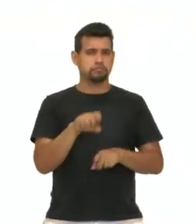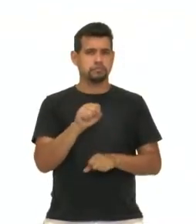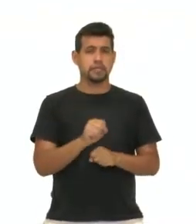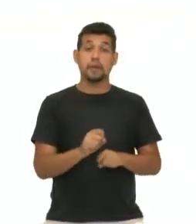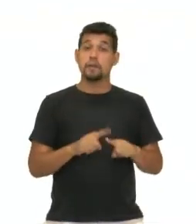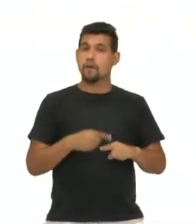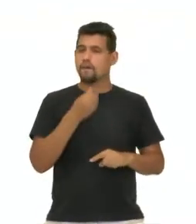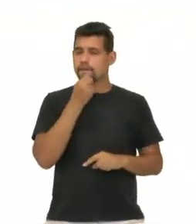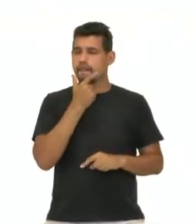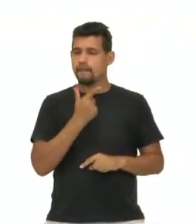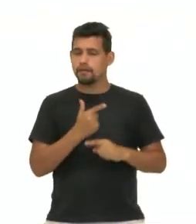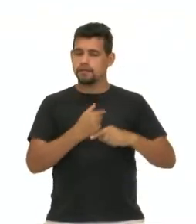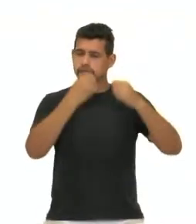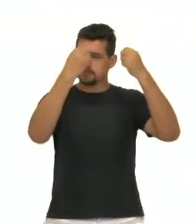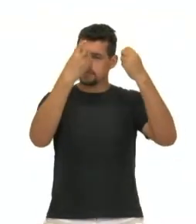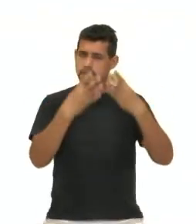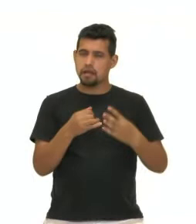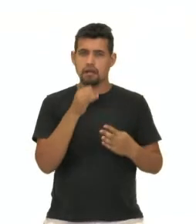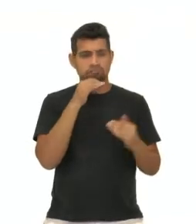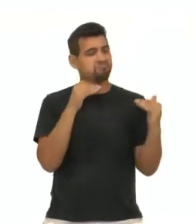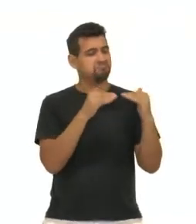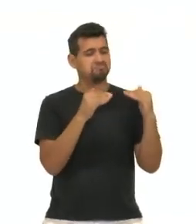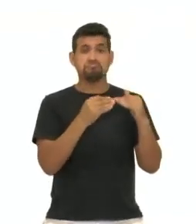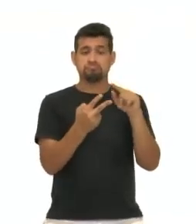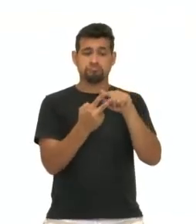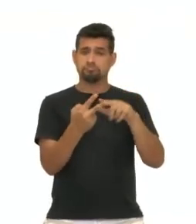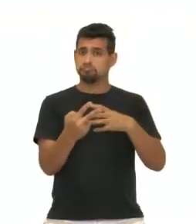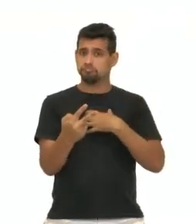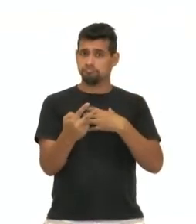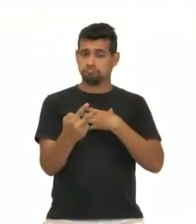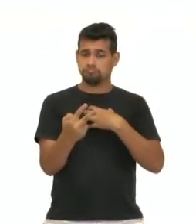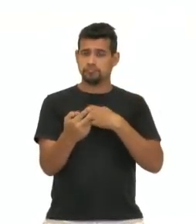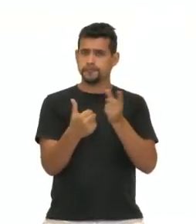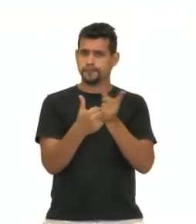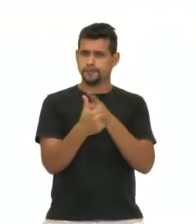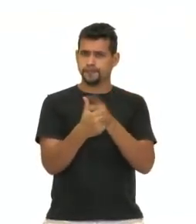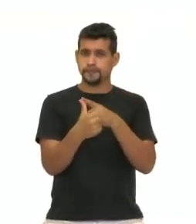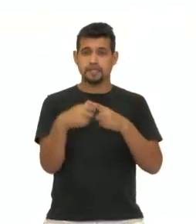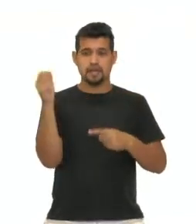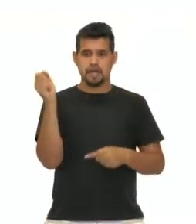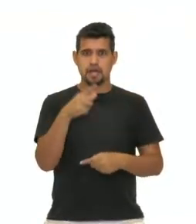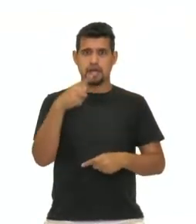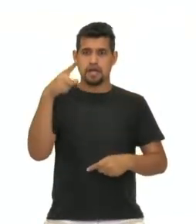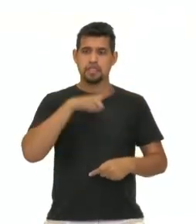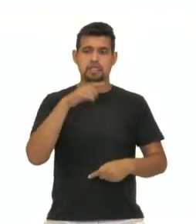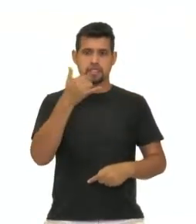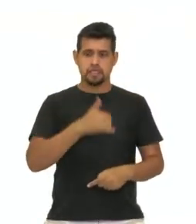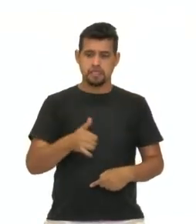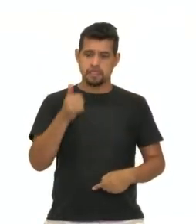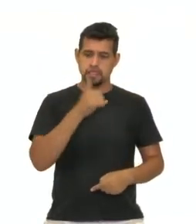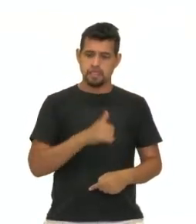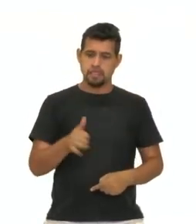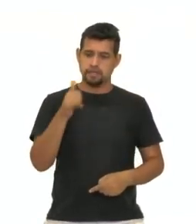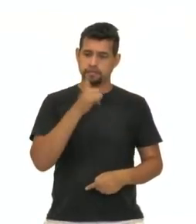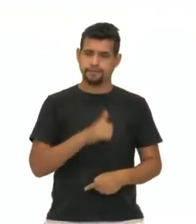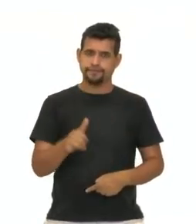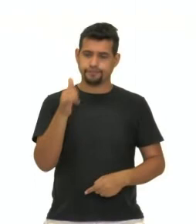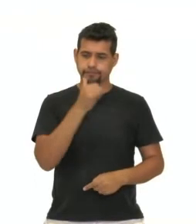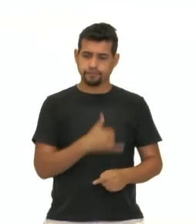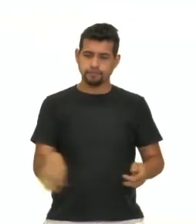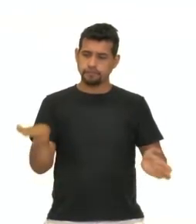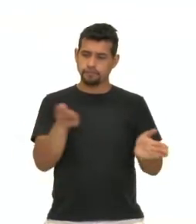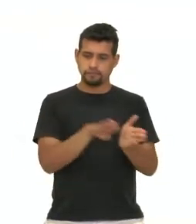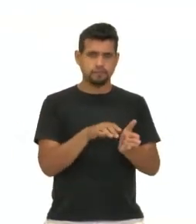e o Einstein, ao explicar, ele confirmou duas coisas. Primeiro, que a luz vem com energia, a luz chega